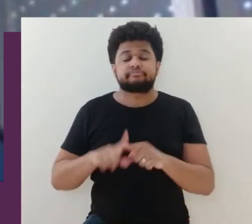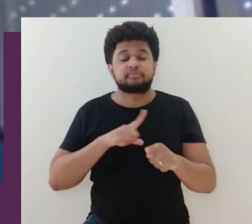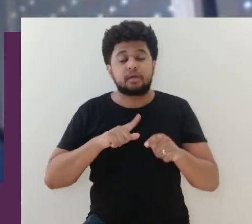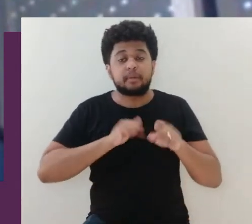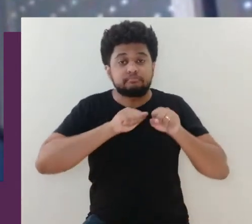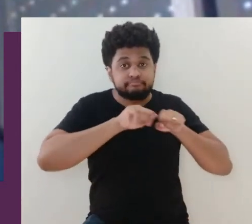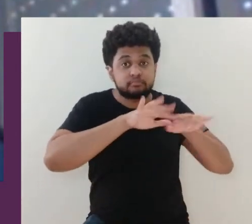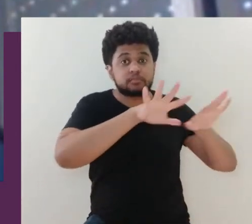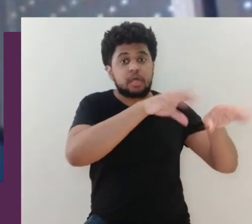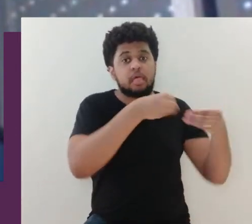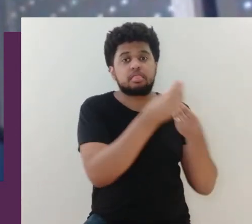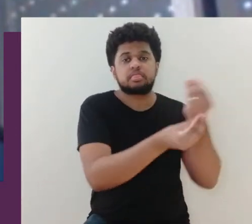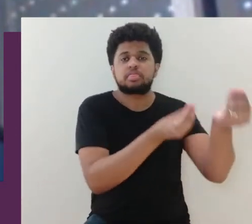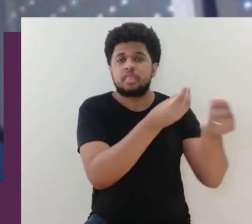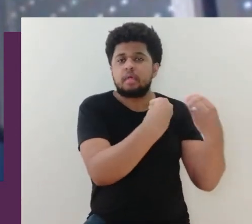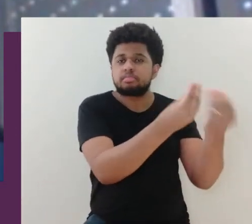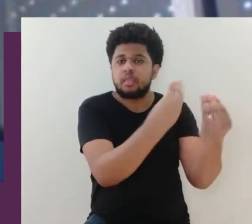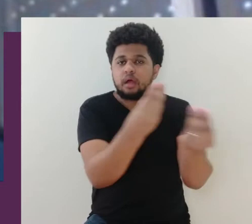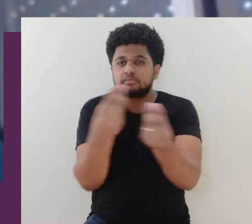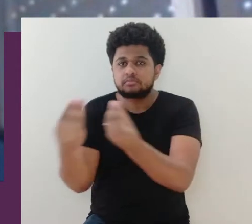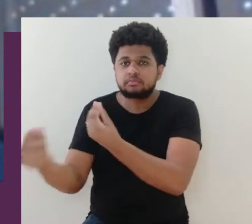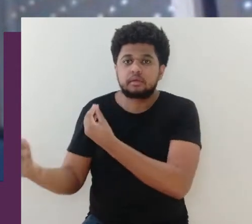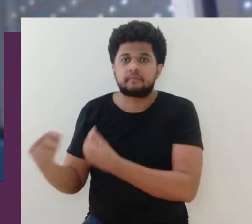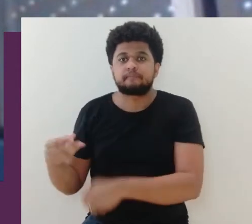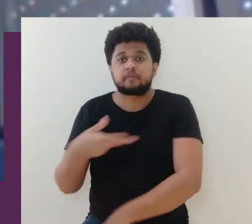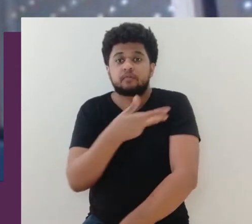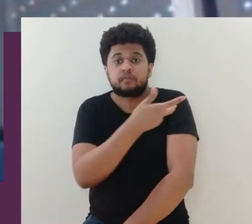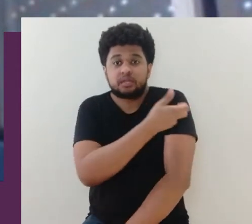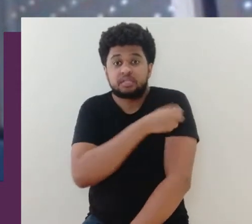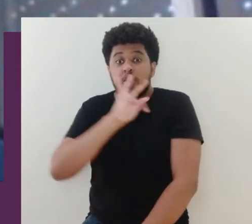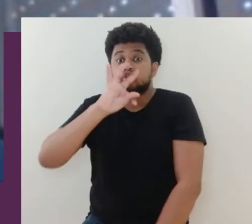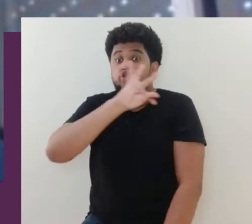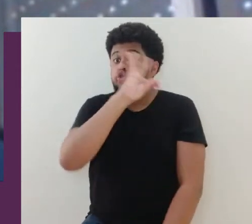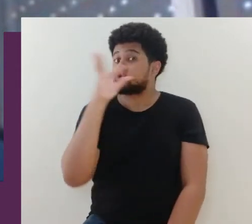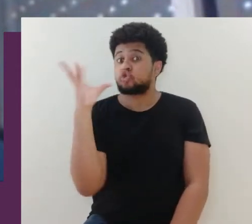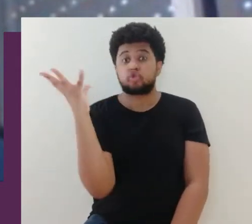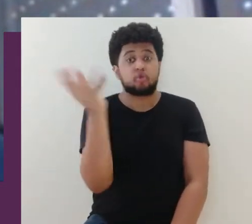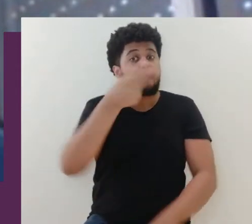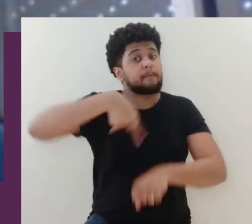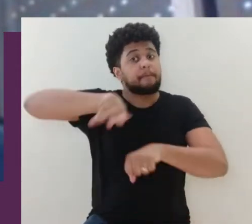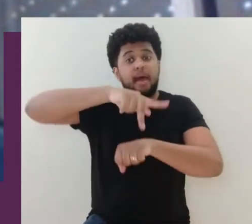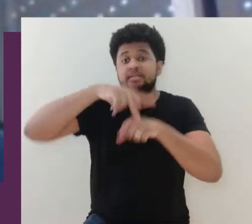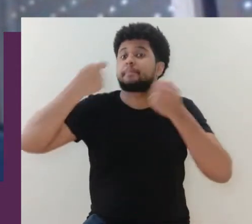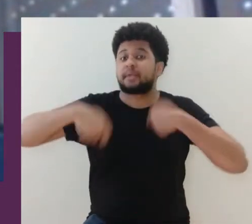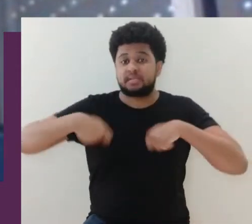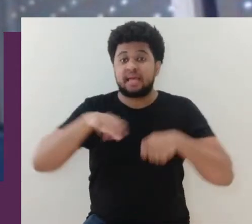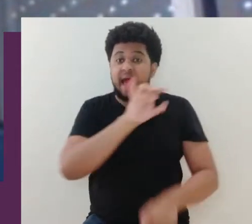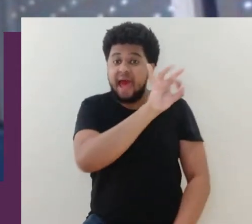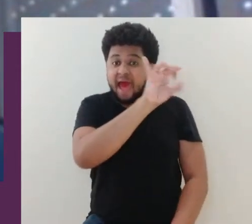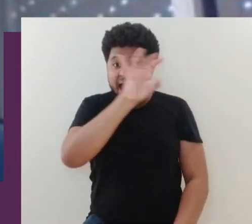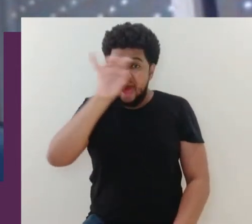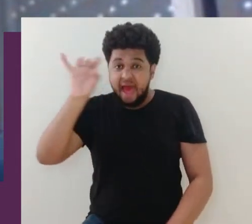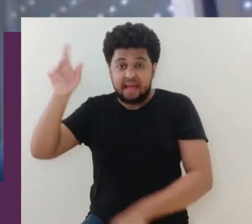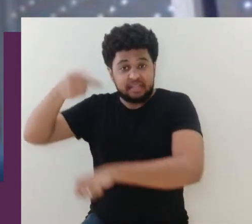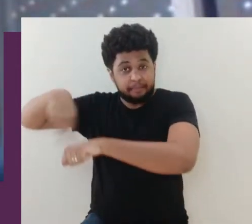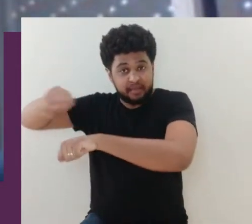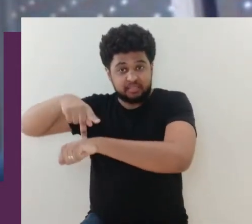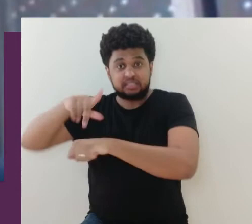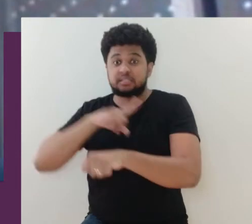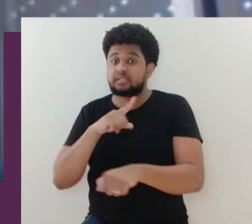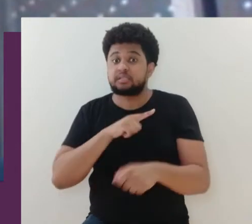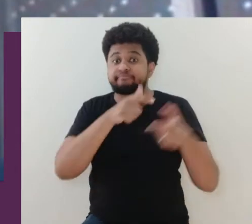da distribuição dessas vacinas, todos os países estão precisando. Cada país ele tem cotas.